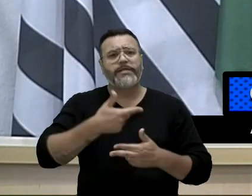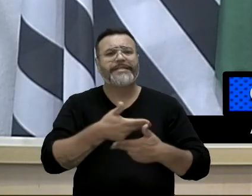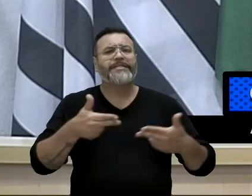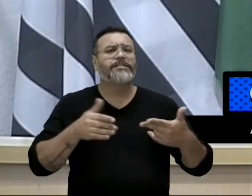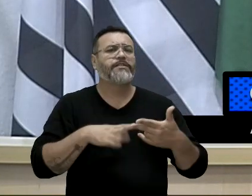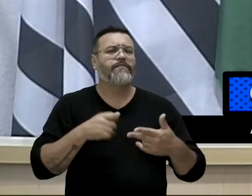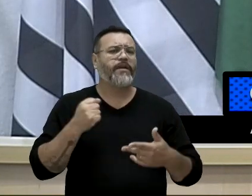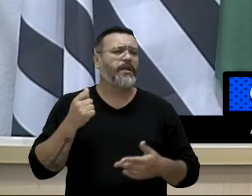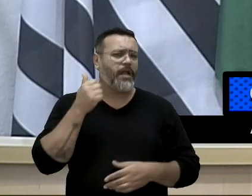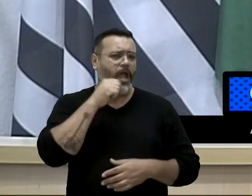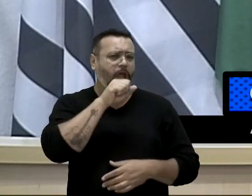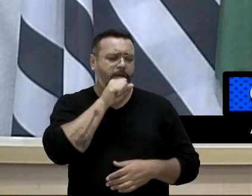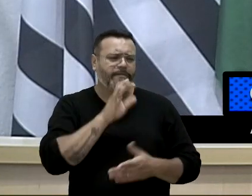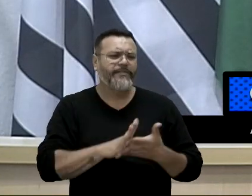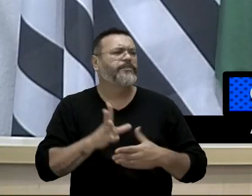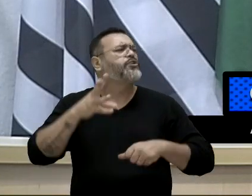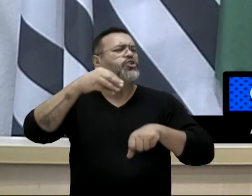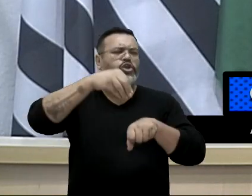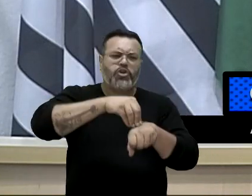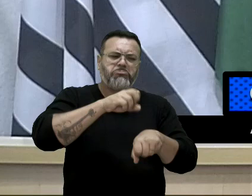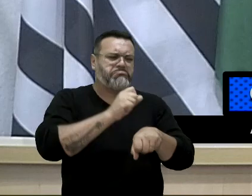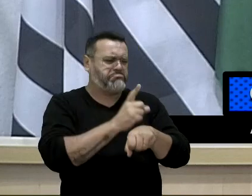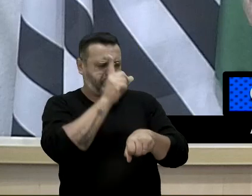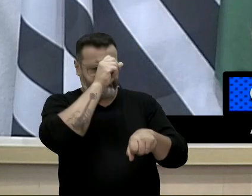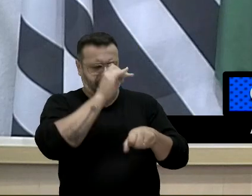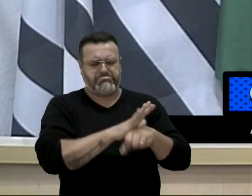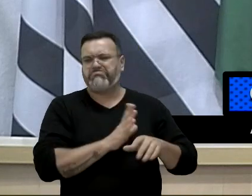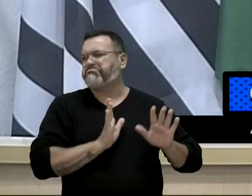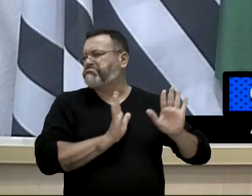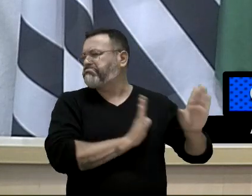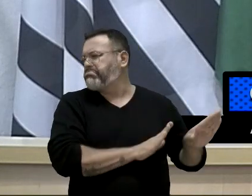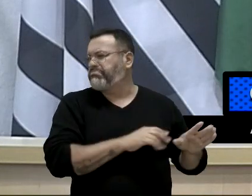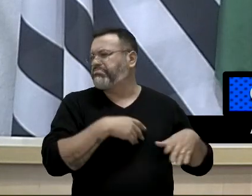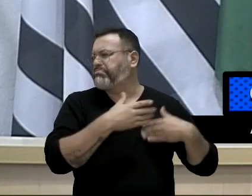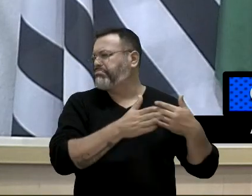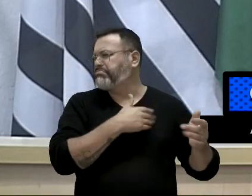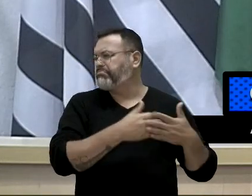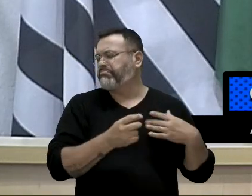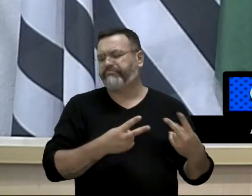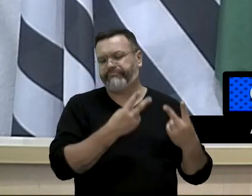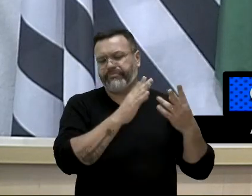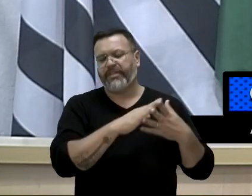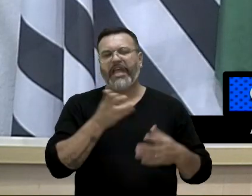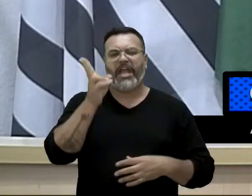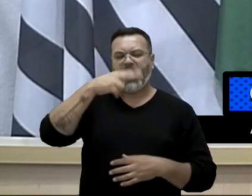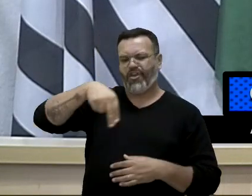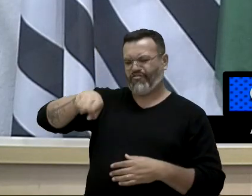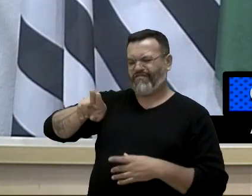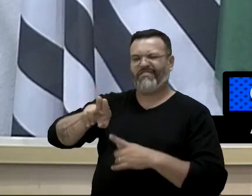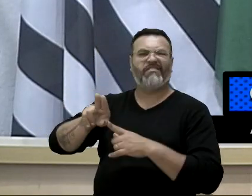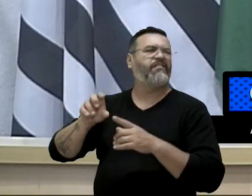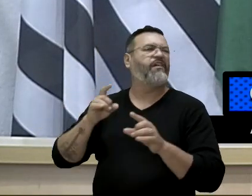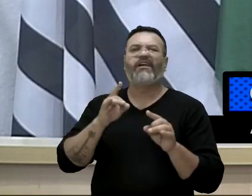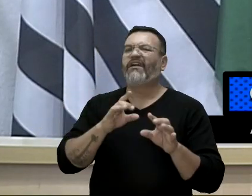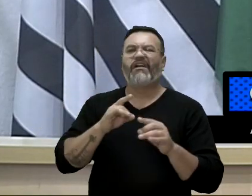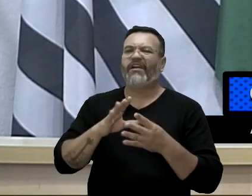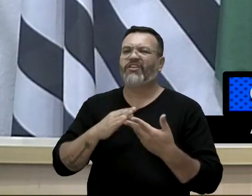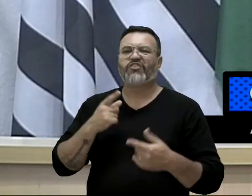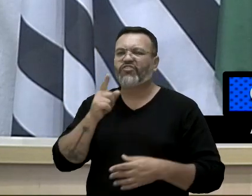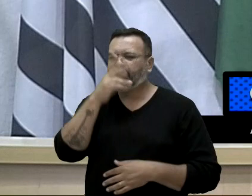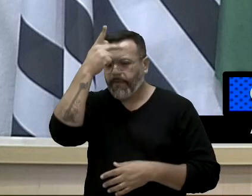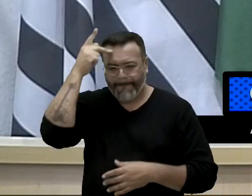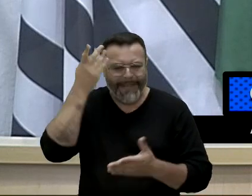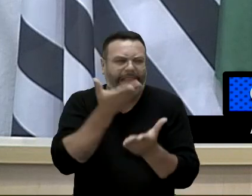gente culpa, né? A gente culpa o hospital não presta, os enfermeiros não prestam, é universitário, é gente que está estudando, tem